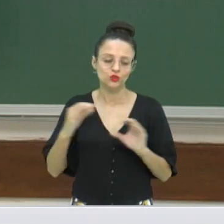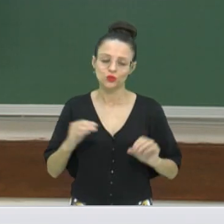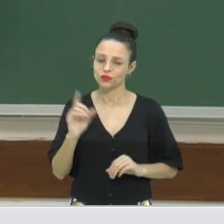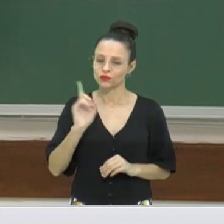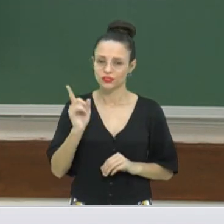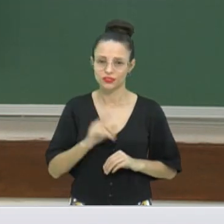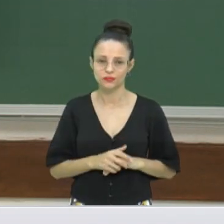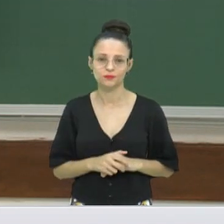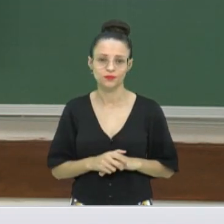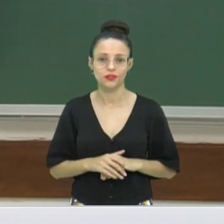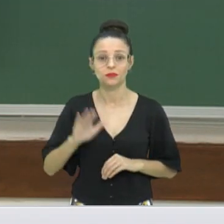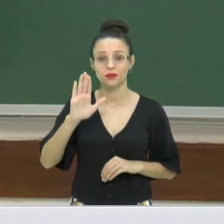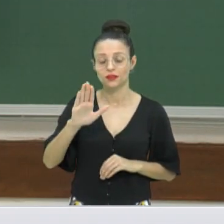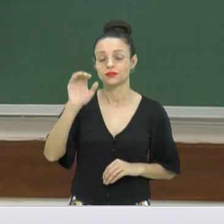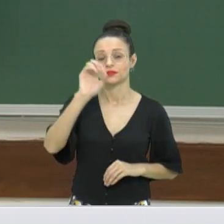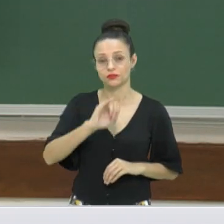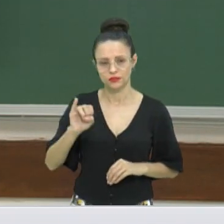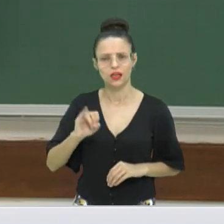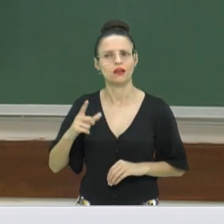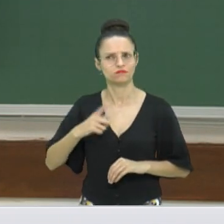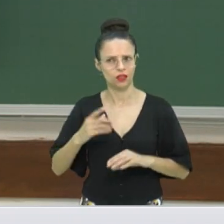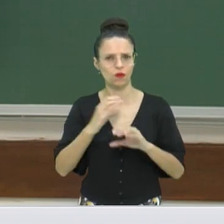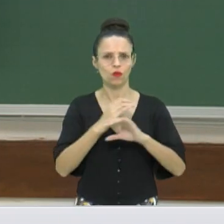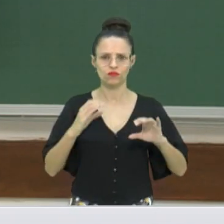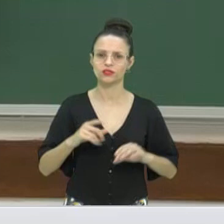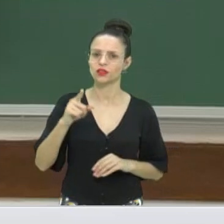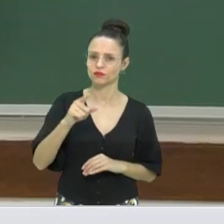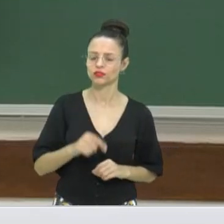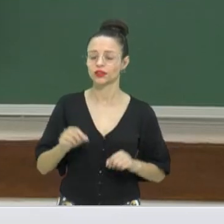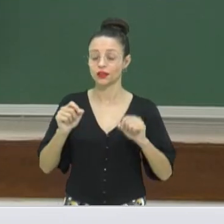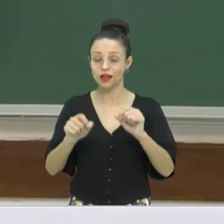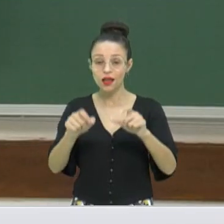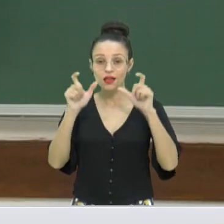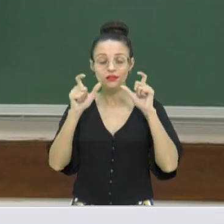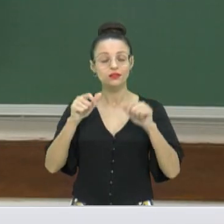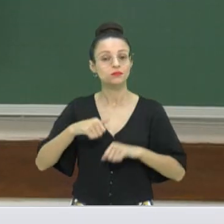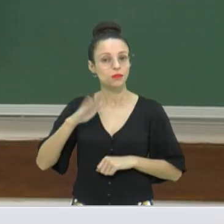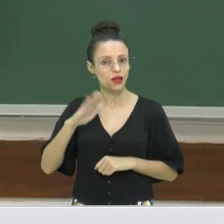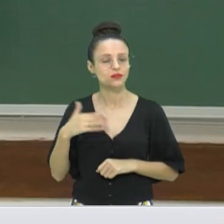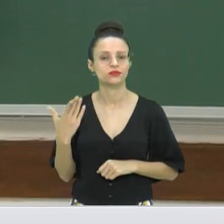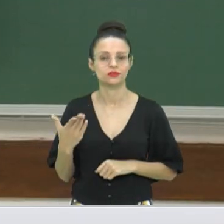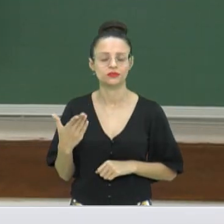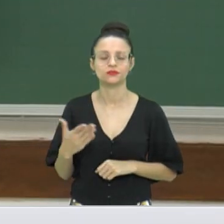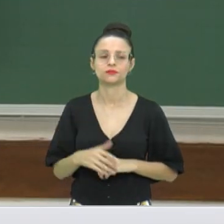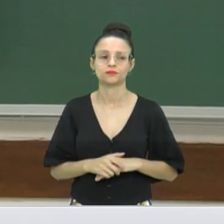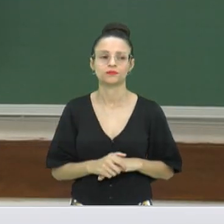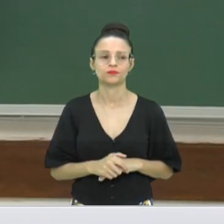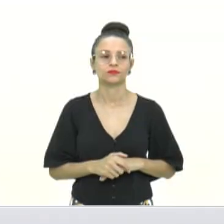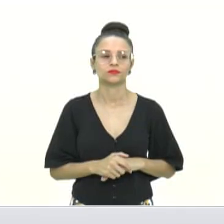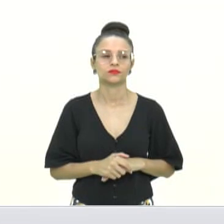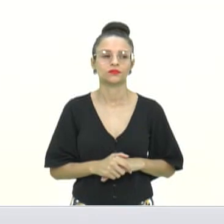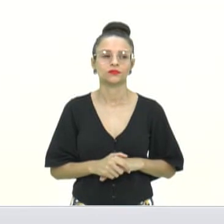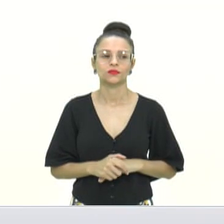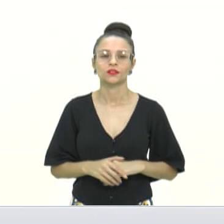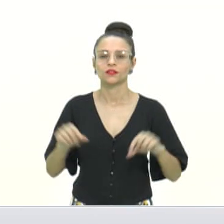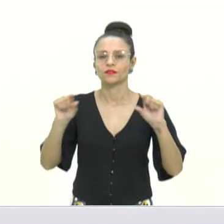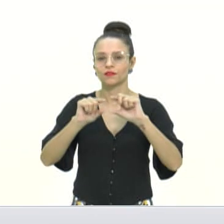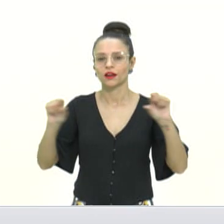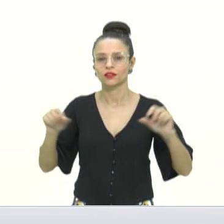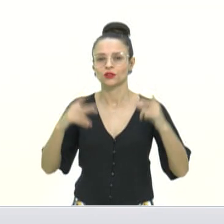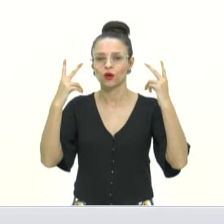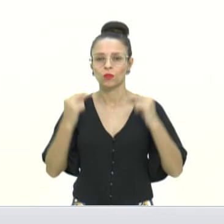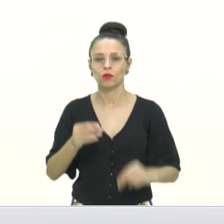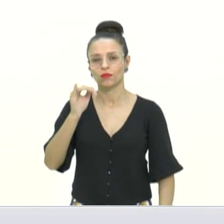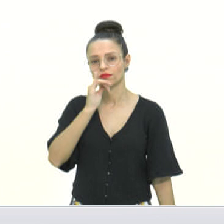presta atenção. Agora, se tem credibilidade, aí você fica mais atento, tá? Então, conferir a origem. Frases comuns em